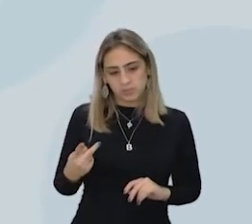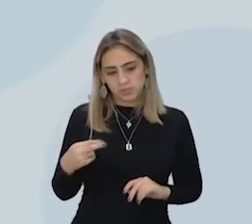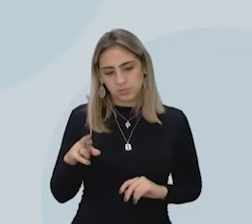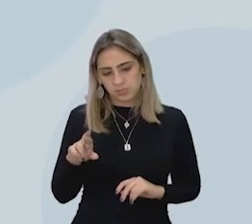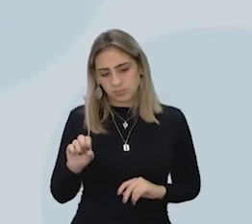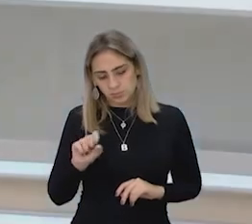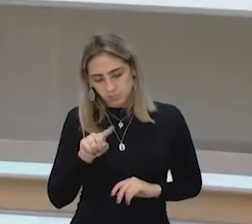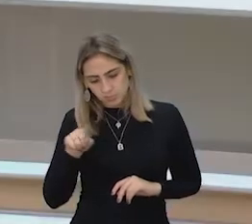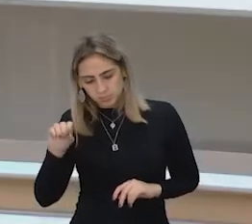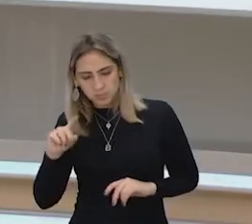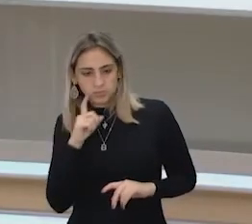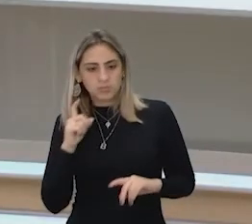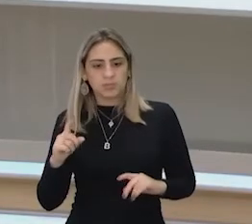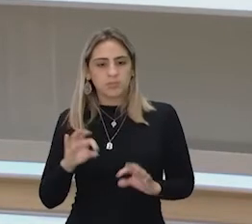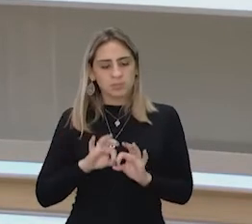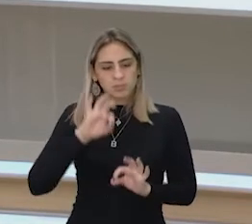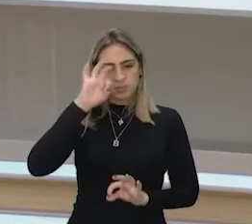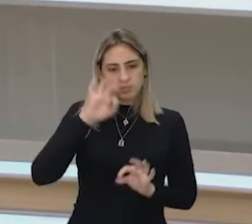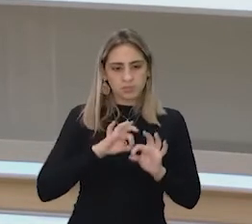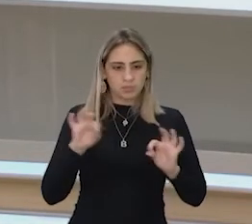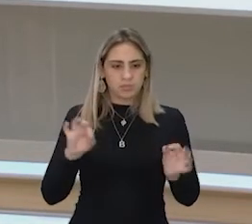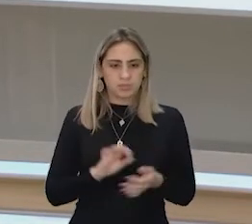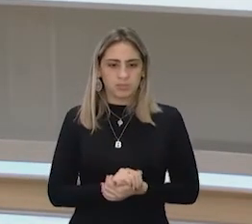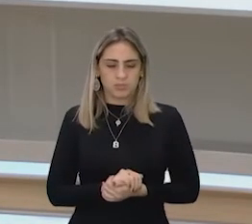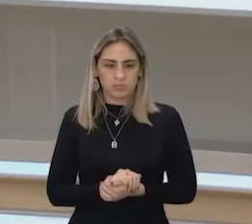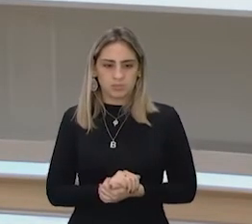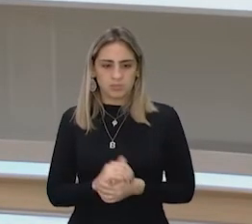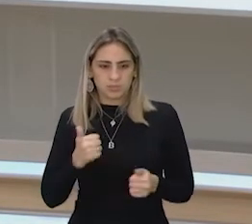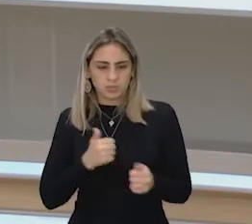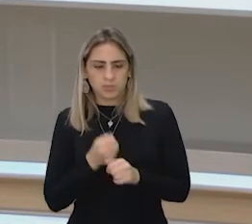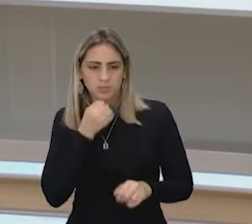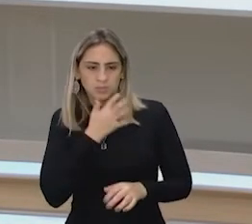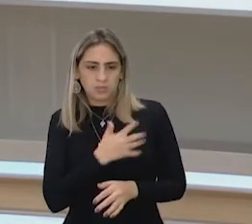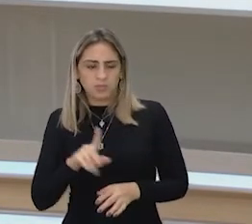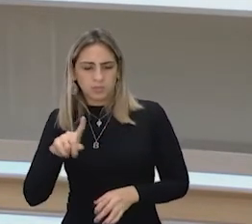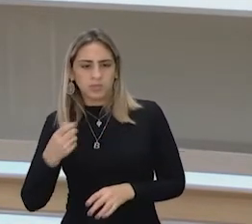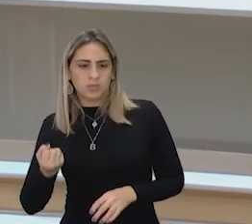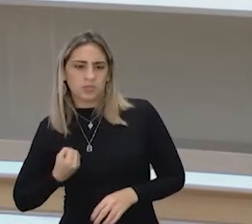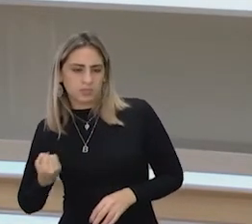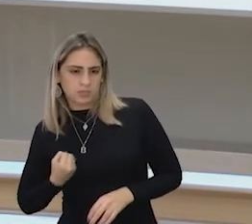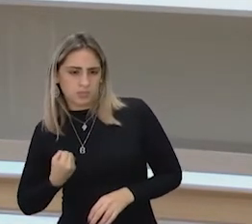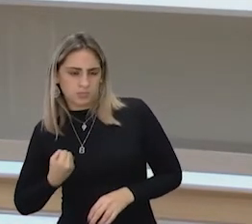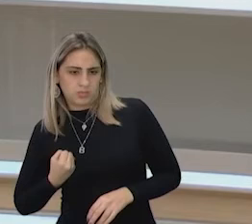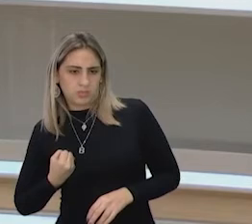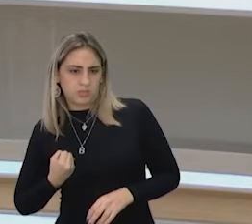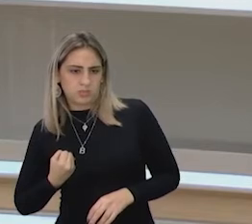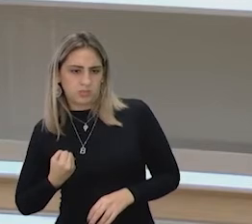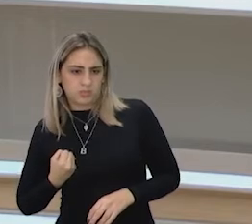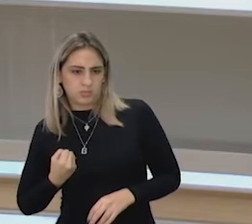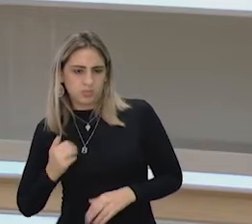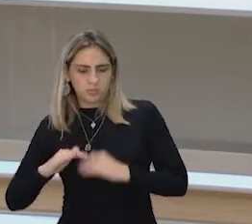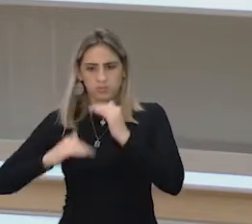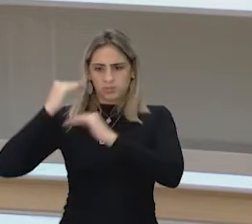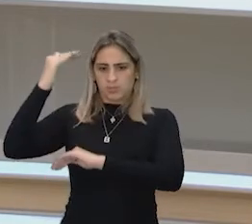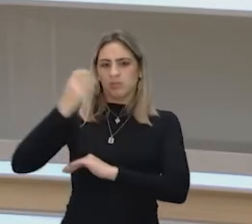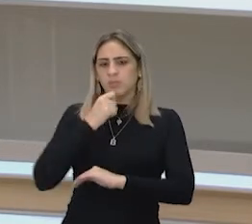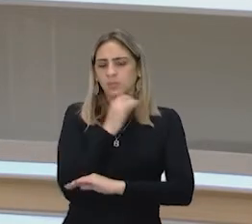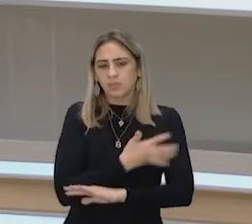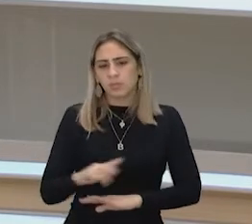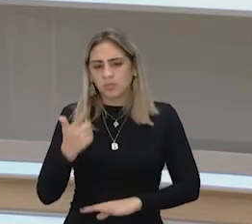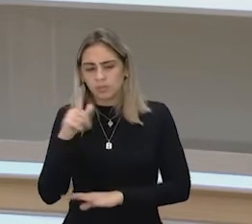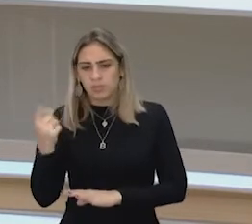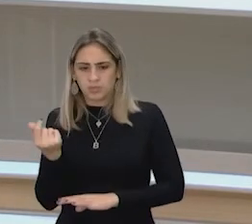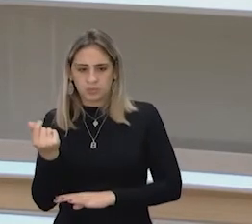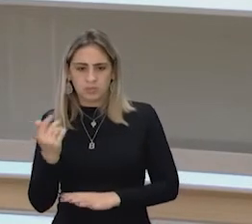pressão e da altura que vai ficar variando. Porque se está perto do mar é um valor, né? Se está acima do mar é outro valor,